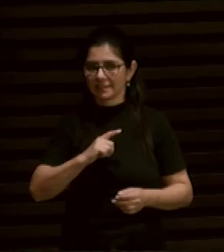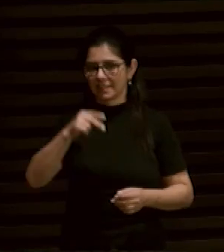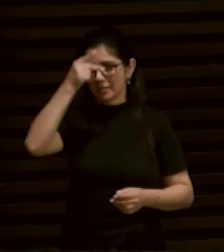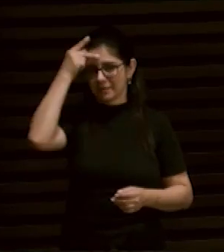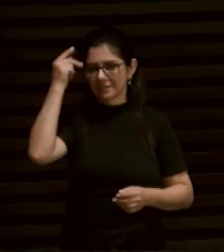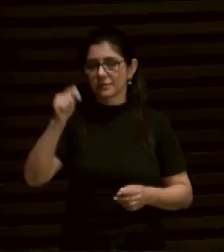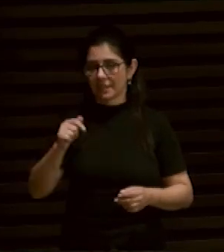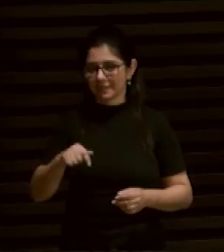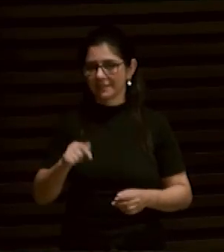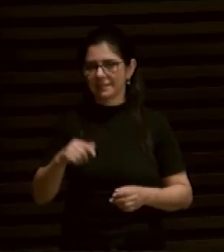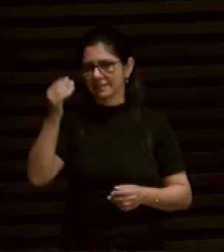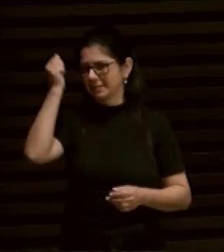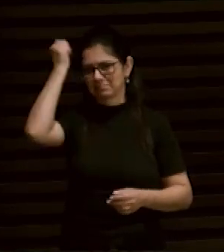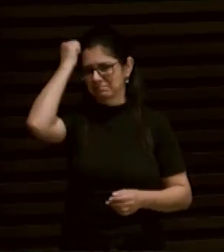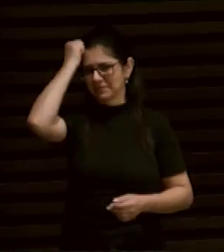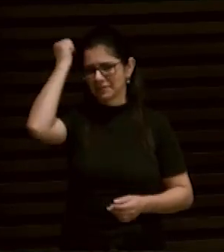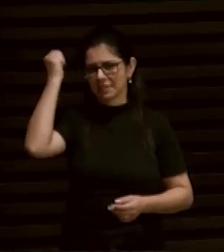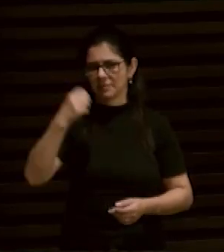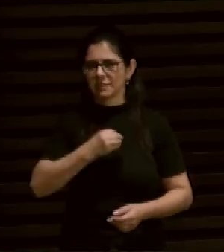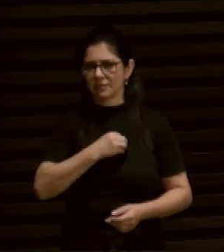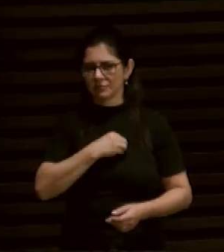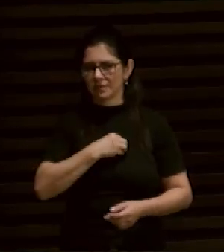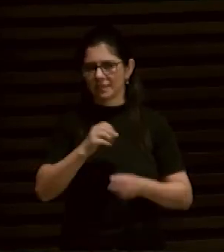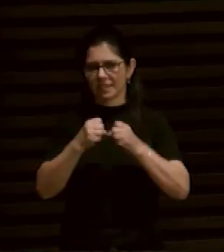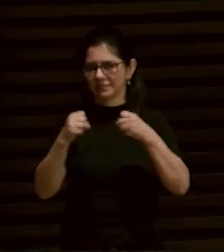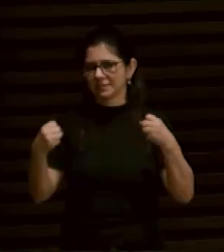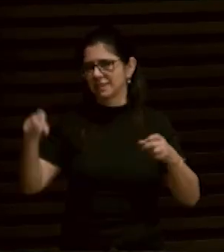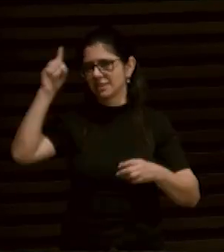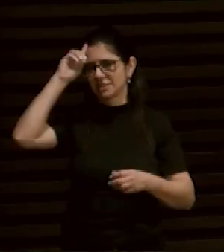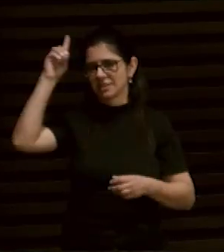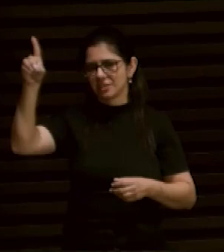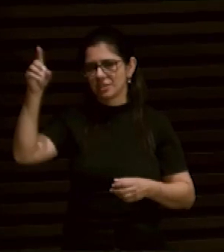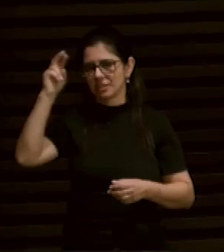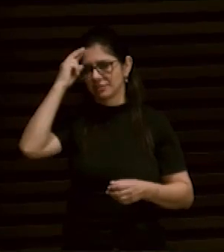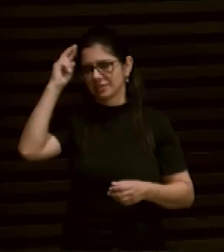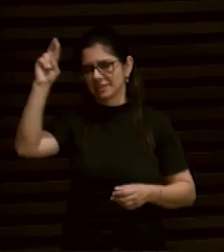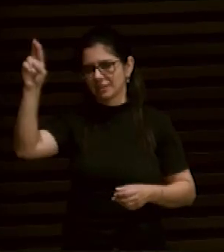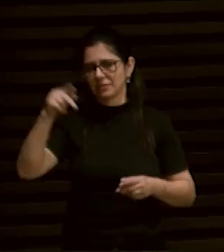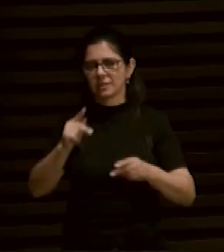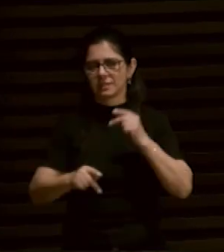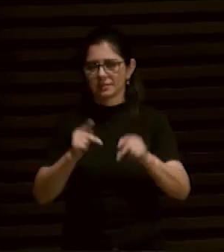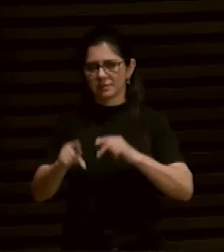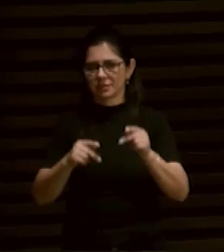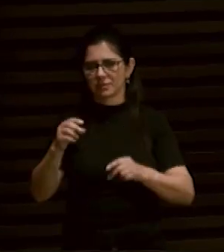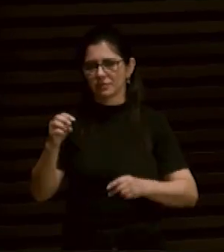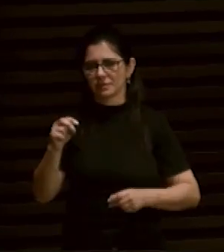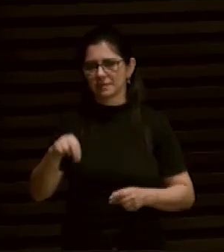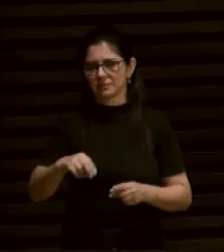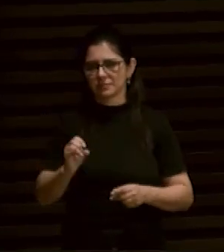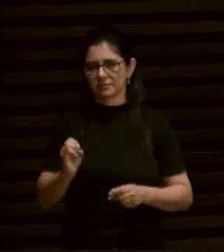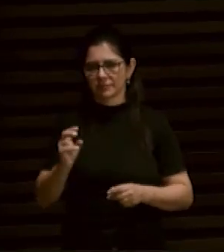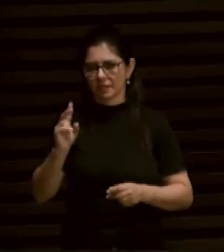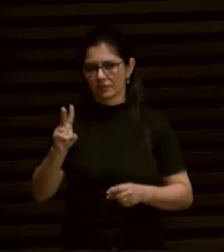naquele grande dia, contra você, o povo ninivita vai se levantar, porque eles creram na mensagem de Jonas. E nesta